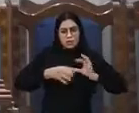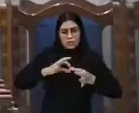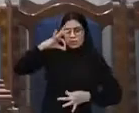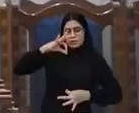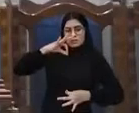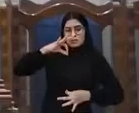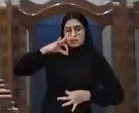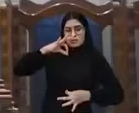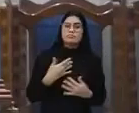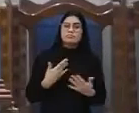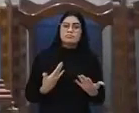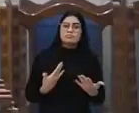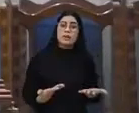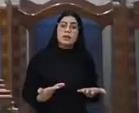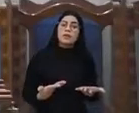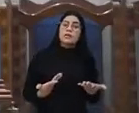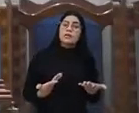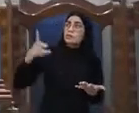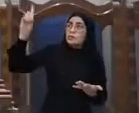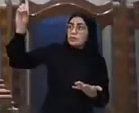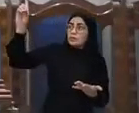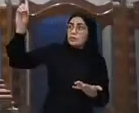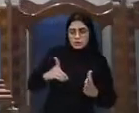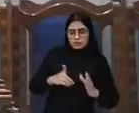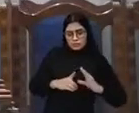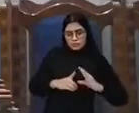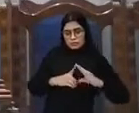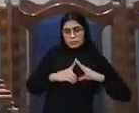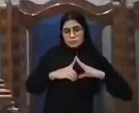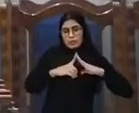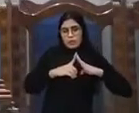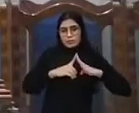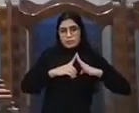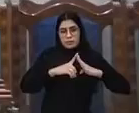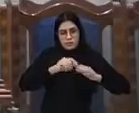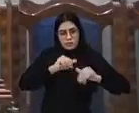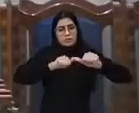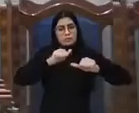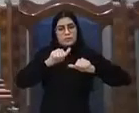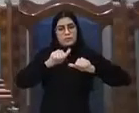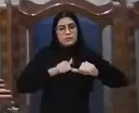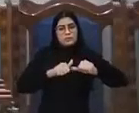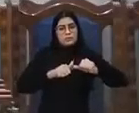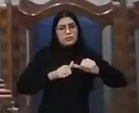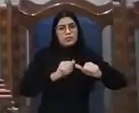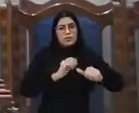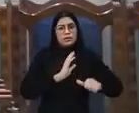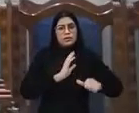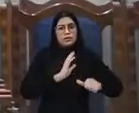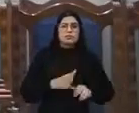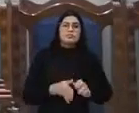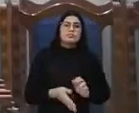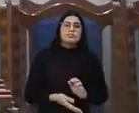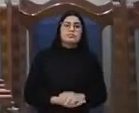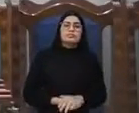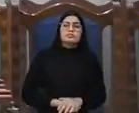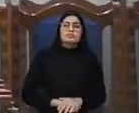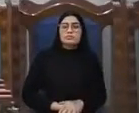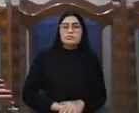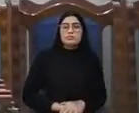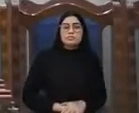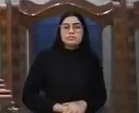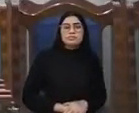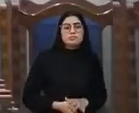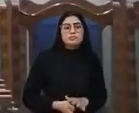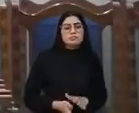vou lá para vivificar o espírito dos abatidos e para vivificar o coração do